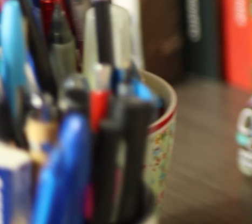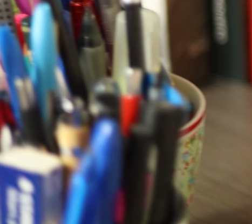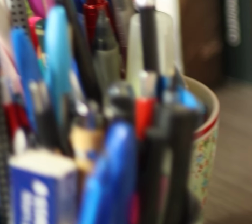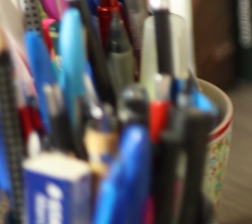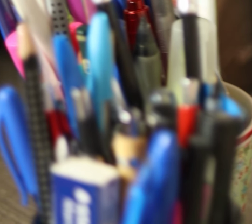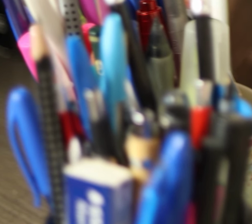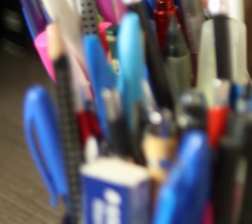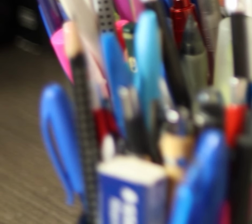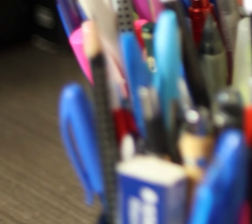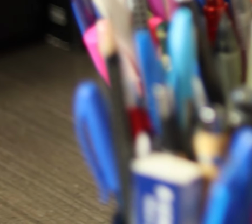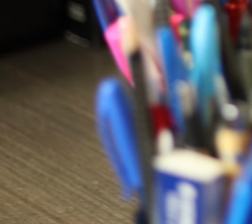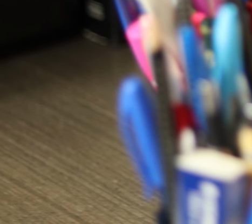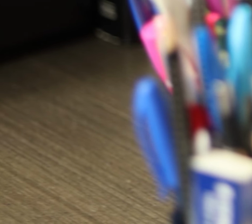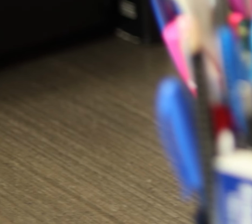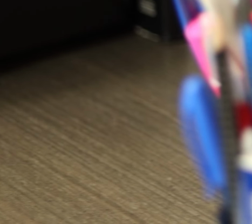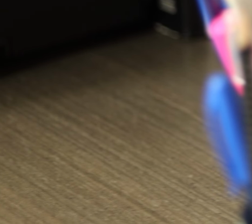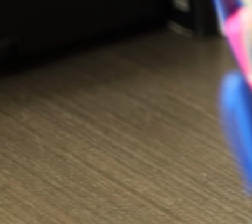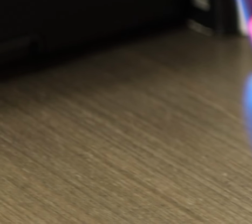Livros sobre a mesa.